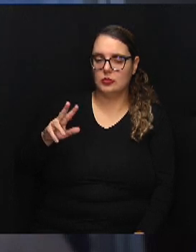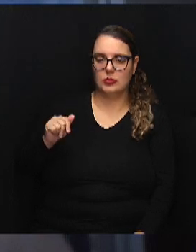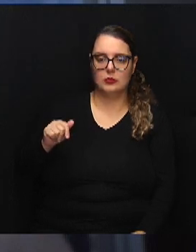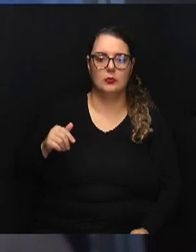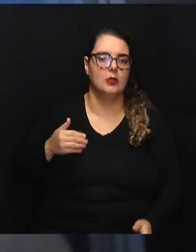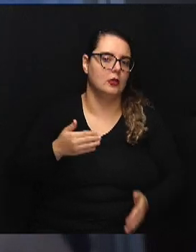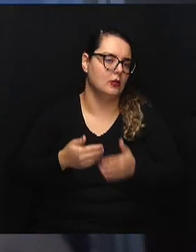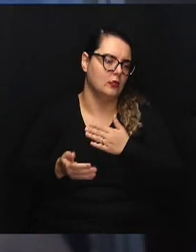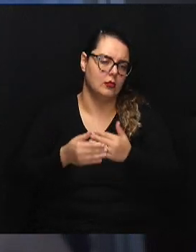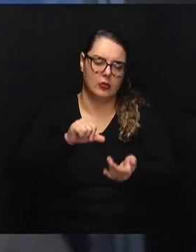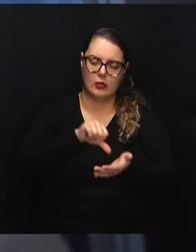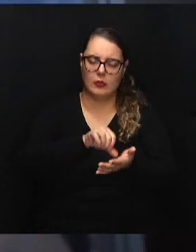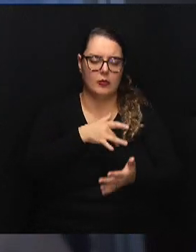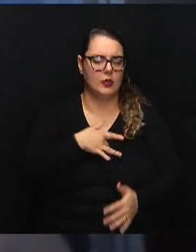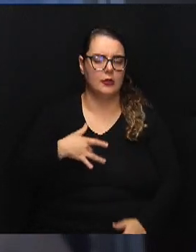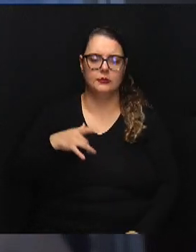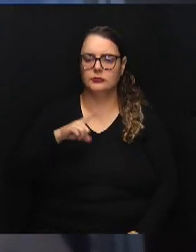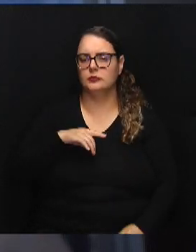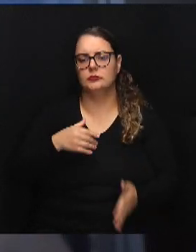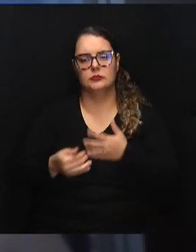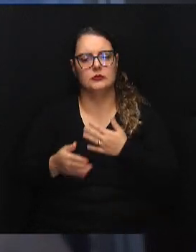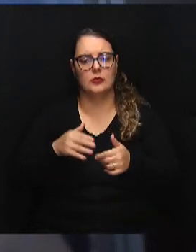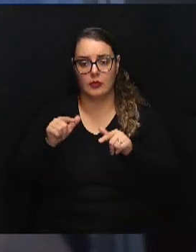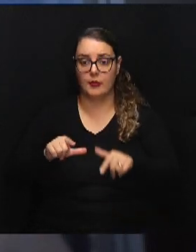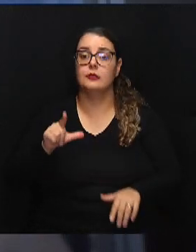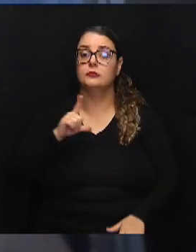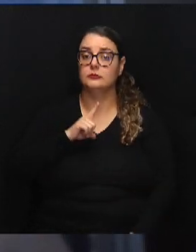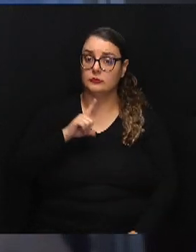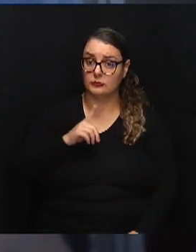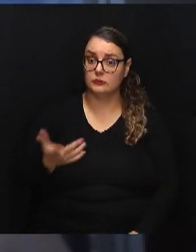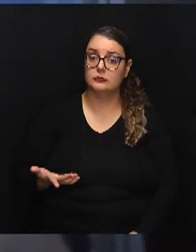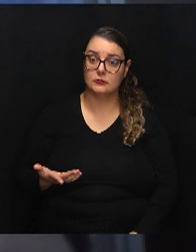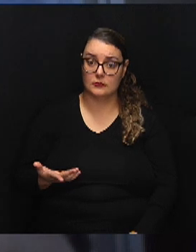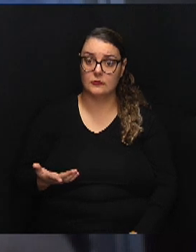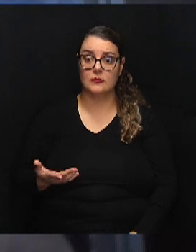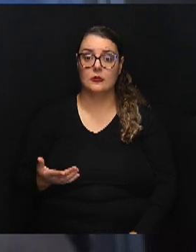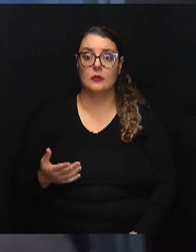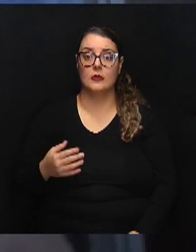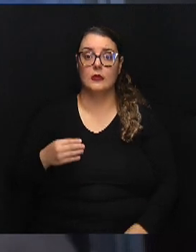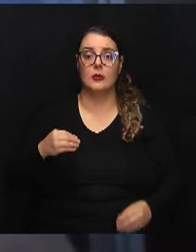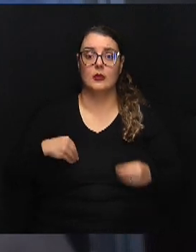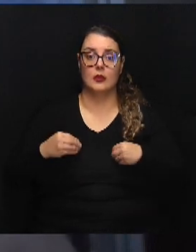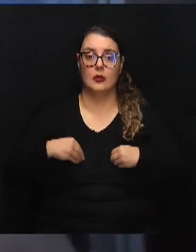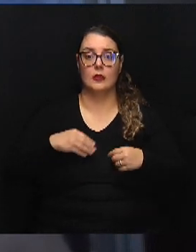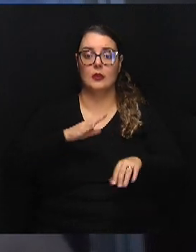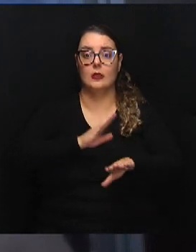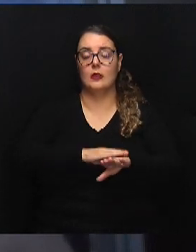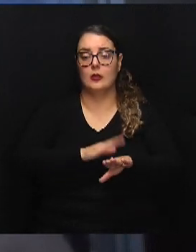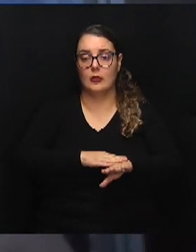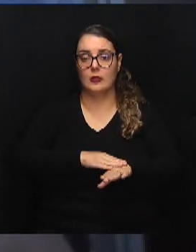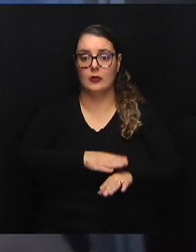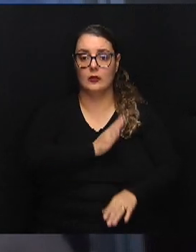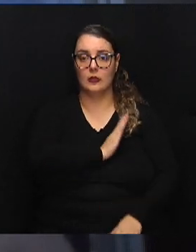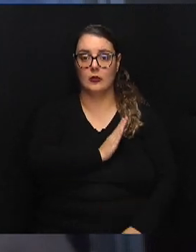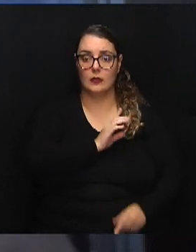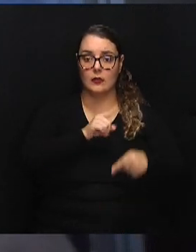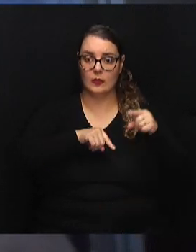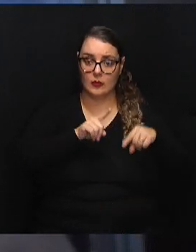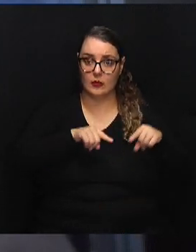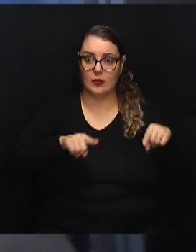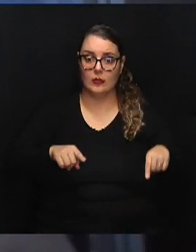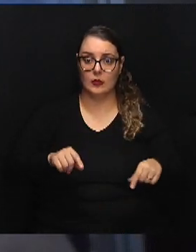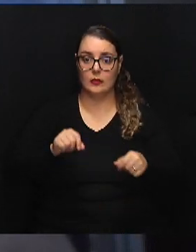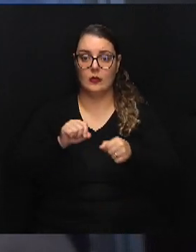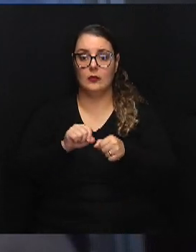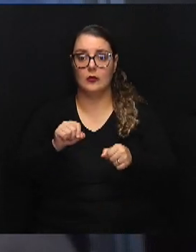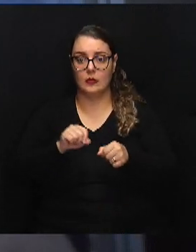qualquer posto de saúde, a gente tem, em qualquer lugar, a gente vai ter aquele exame que mede a atividade elétrica do coração. Então, a gente faz